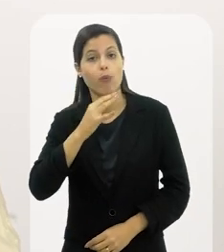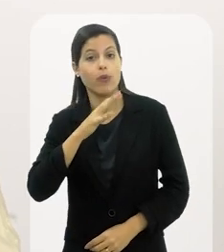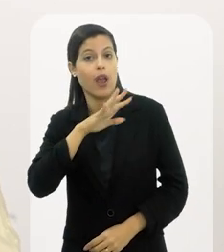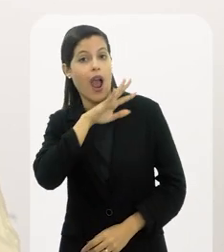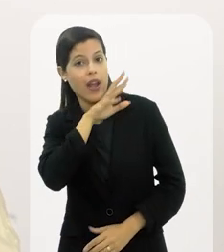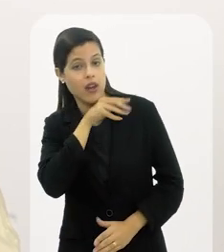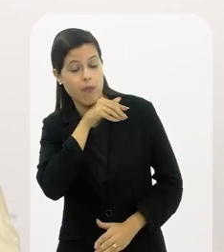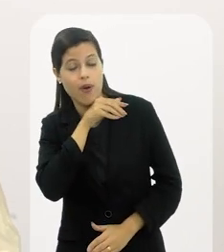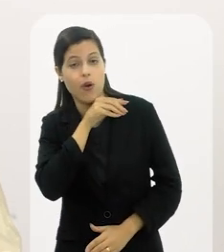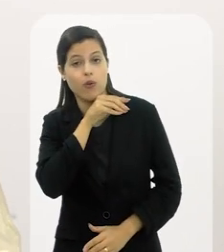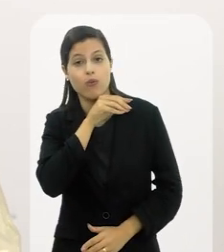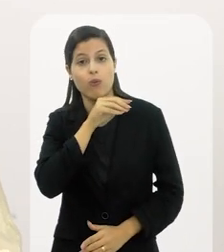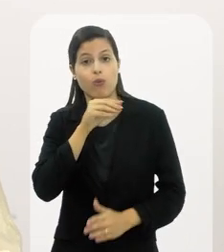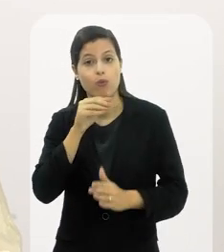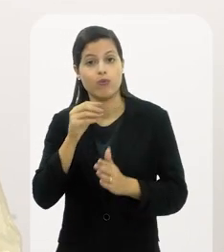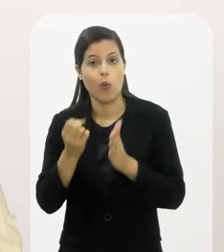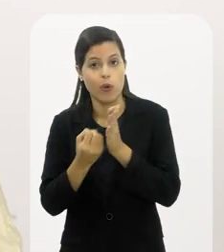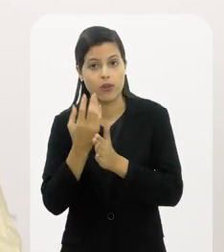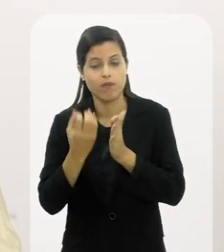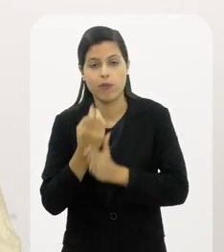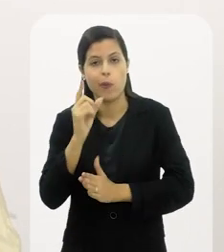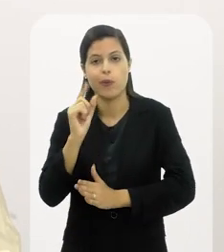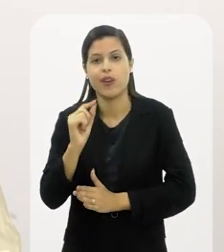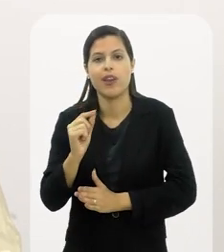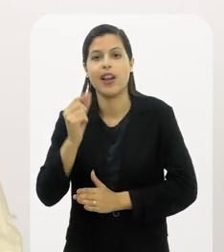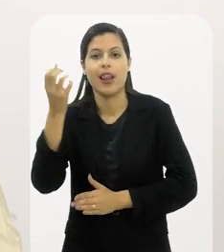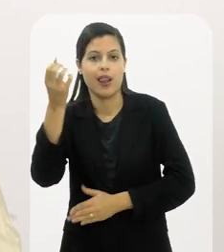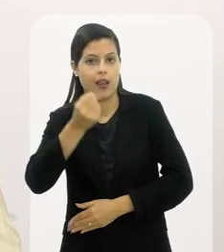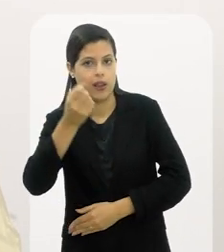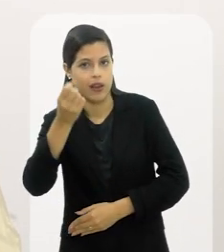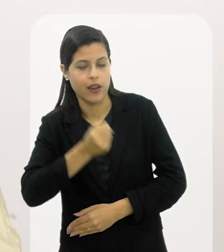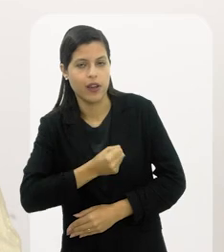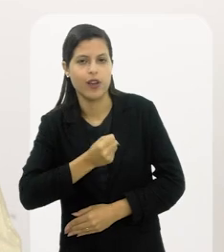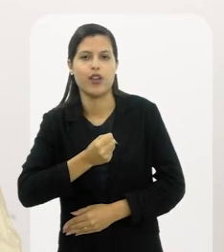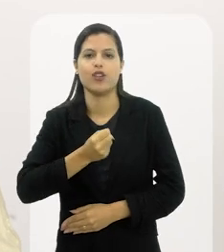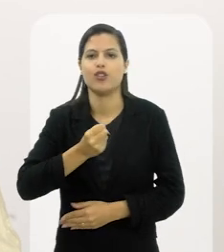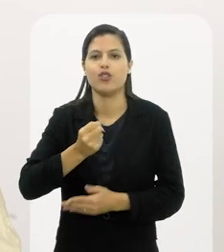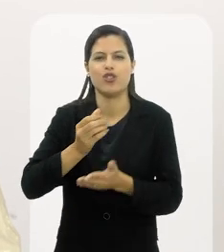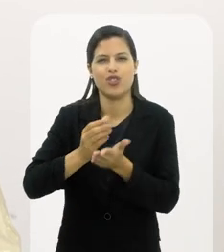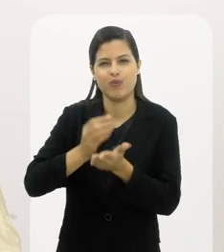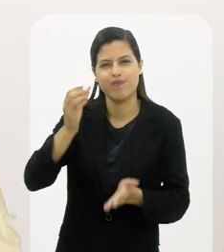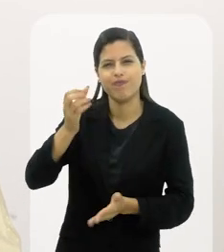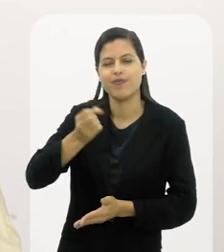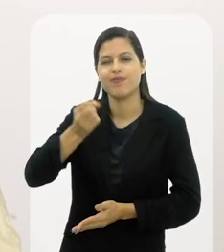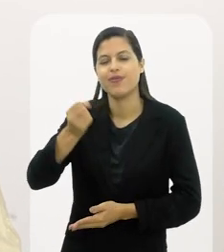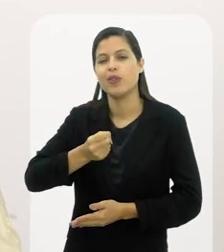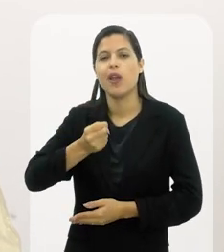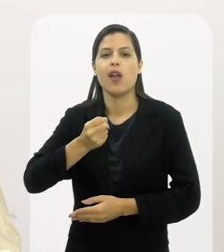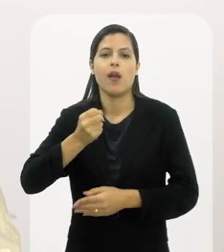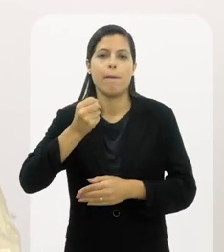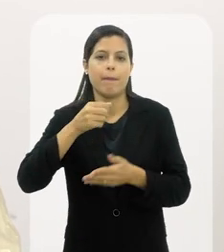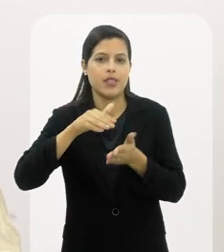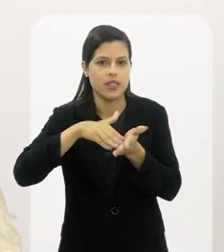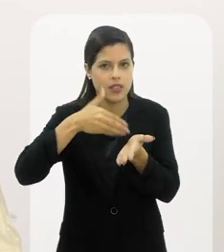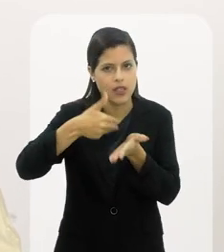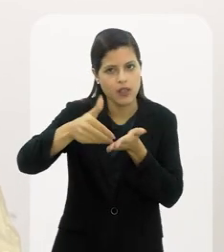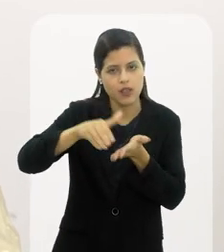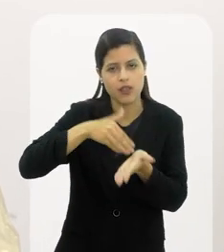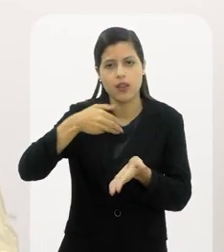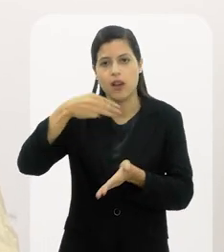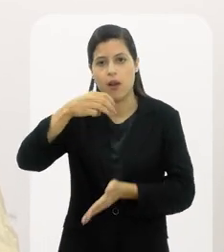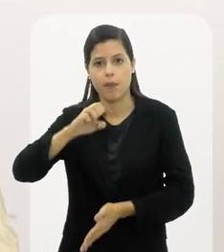animal apenas o que não compromete a vida. Então, leite, iogurte, manteiga,